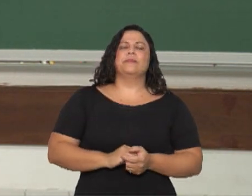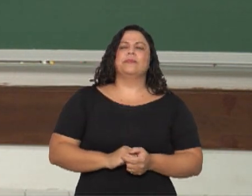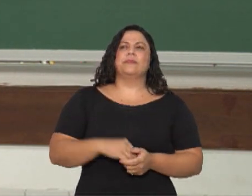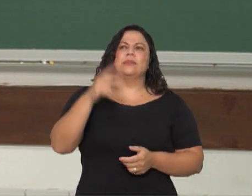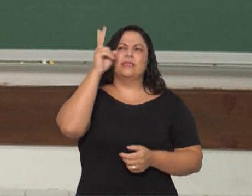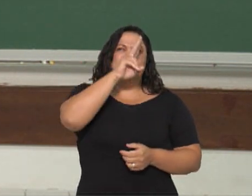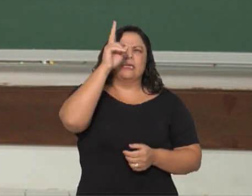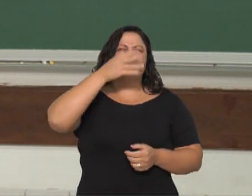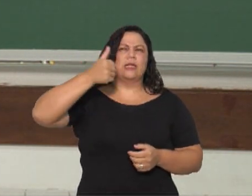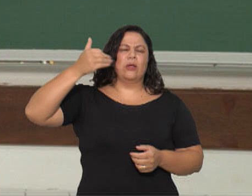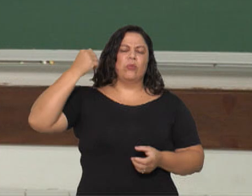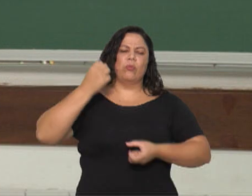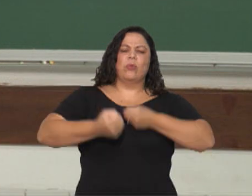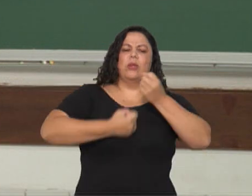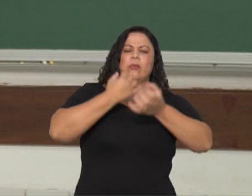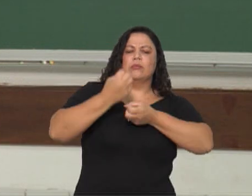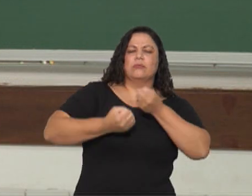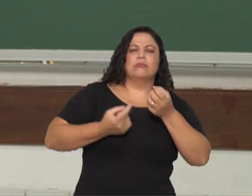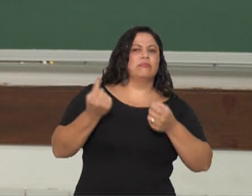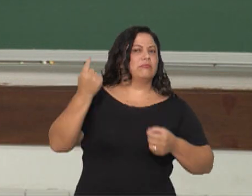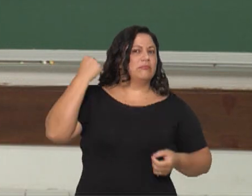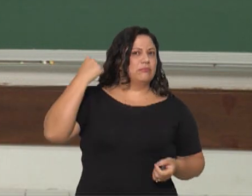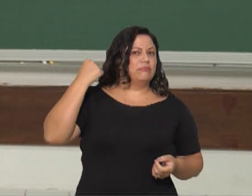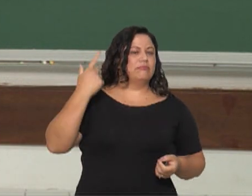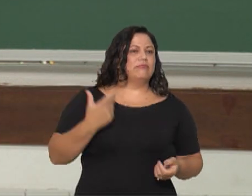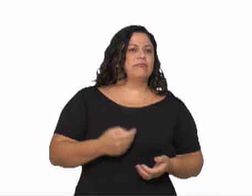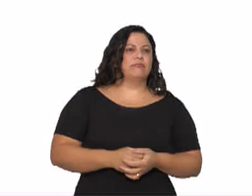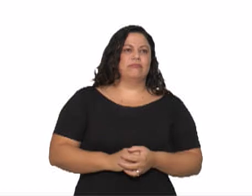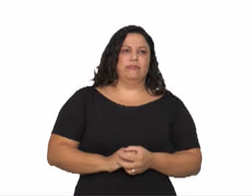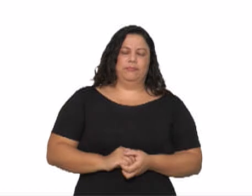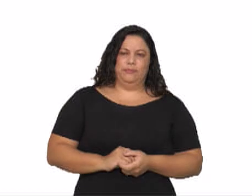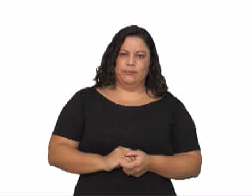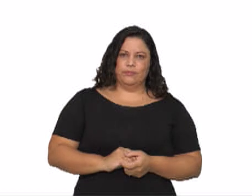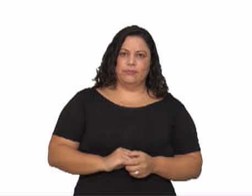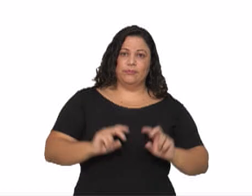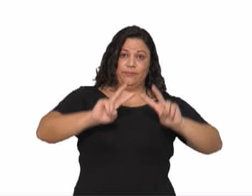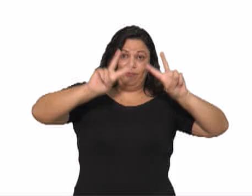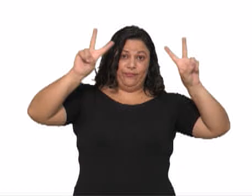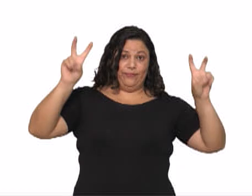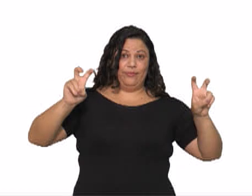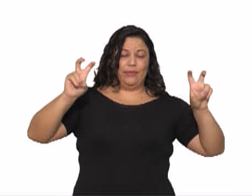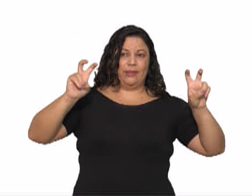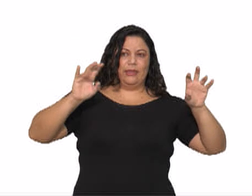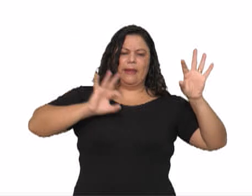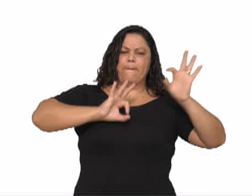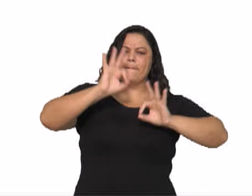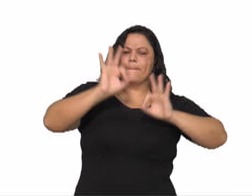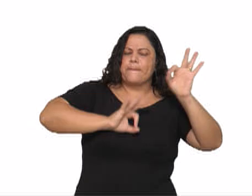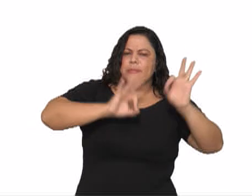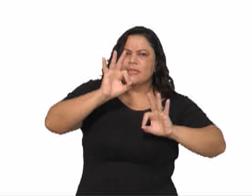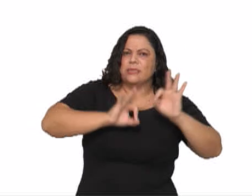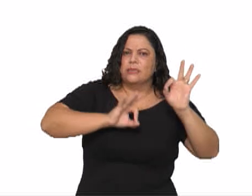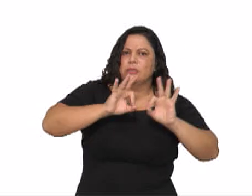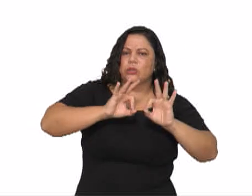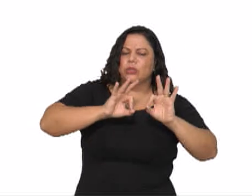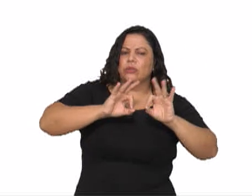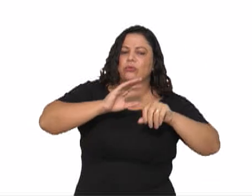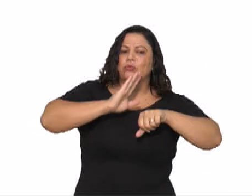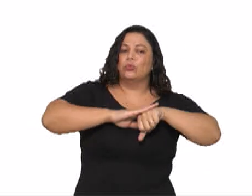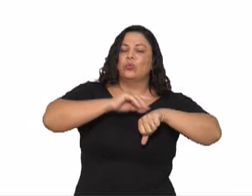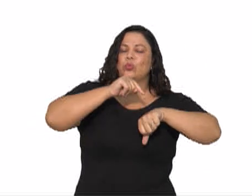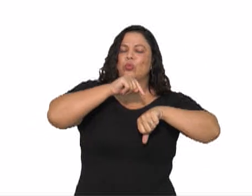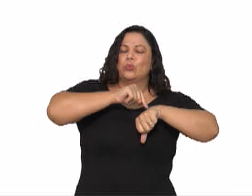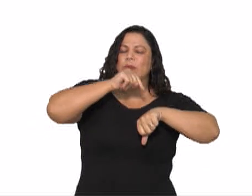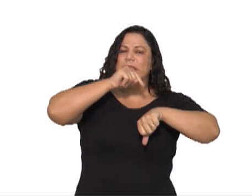1, Instantes. Tema, planear el tempo, hacia el futuro, planejando o tempo com vistas ao